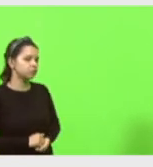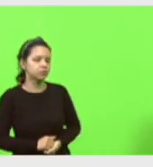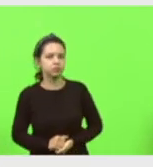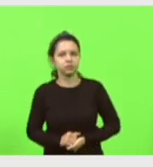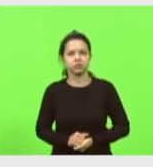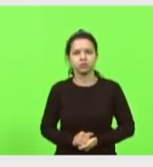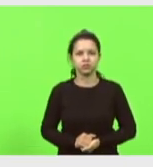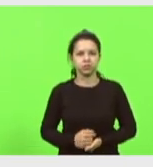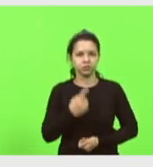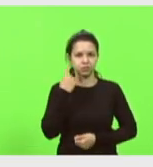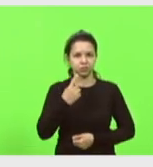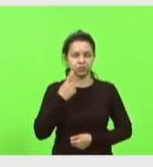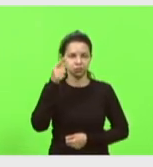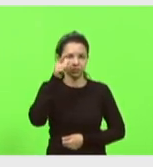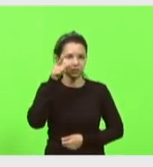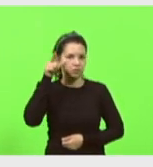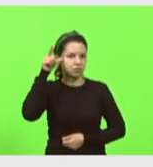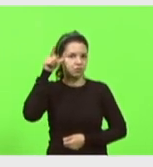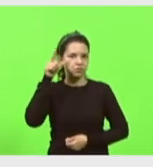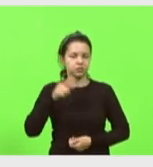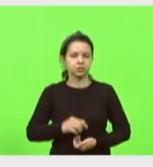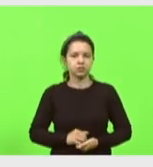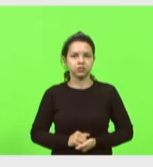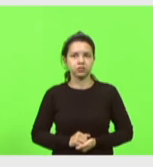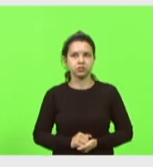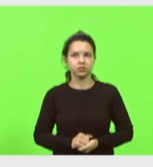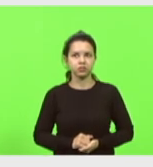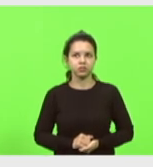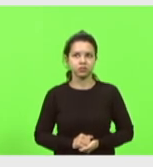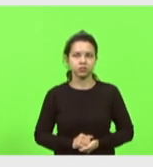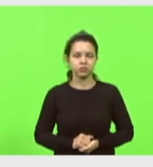Como vota o deputado Laércio Schuster?